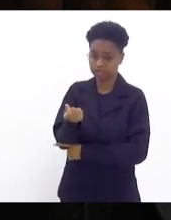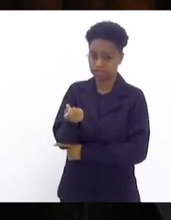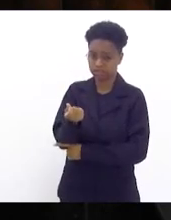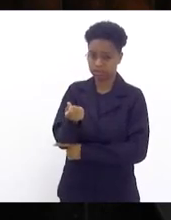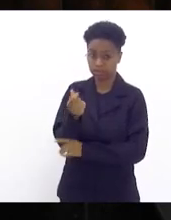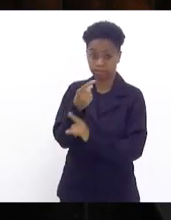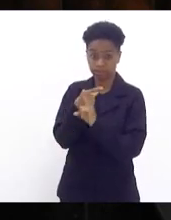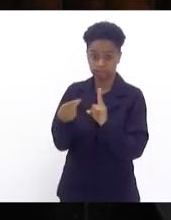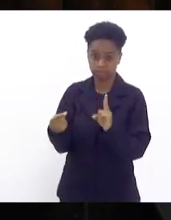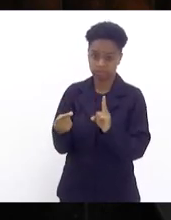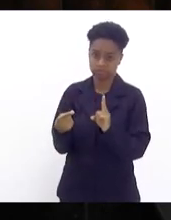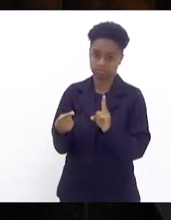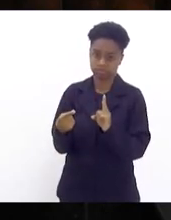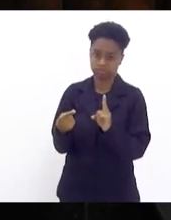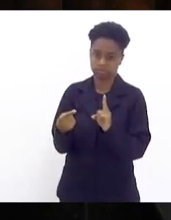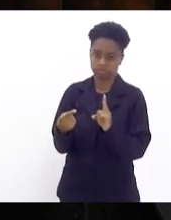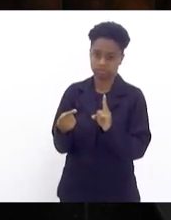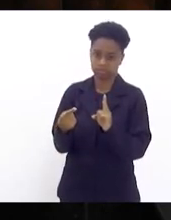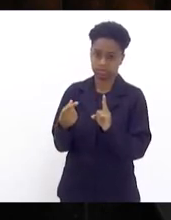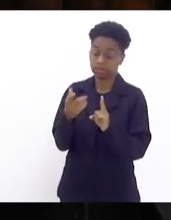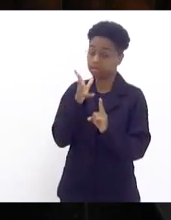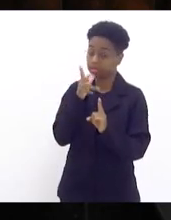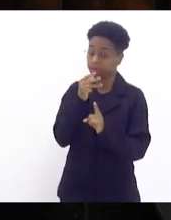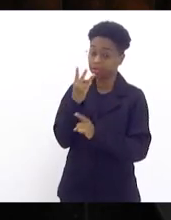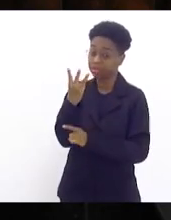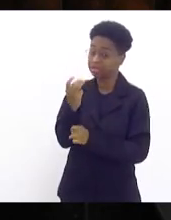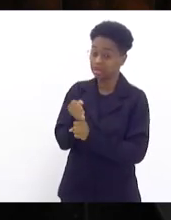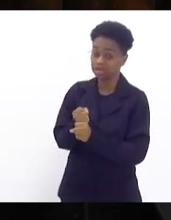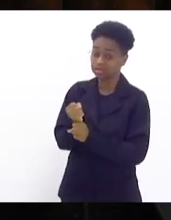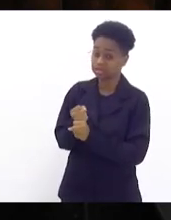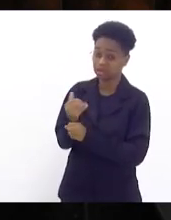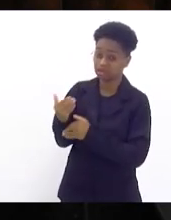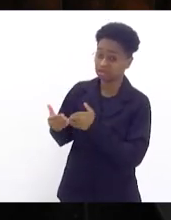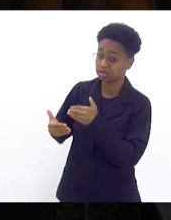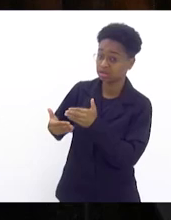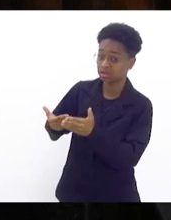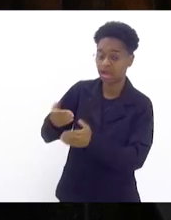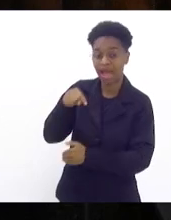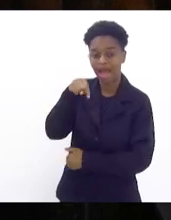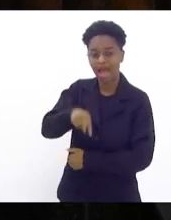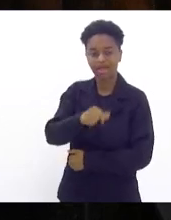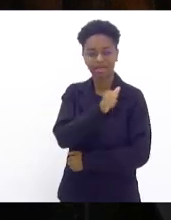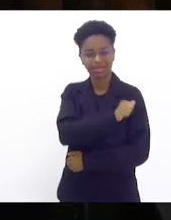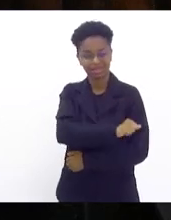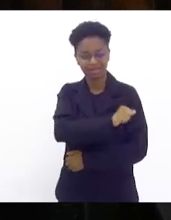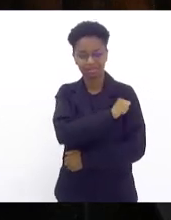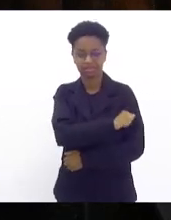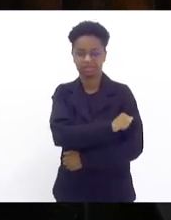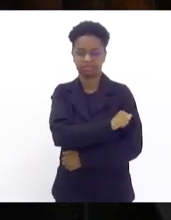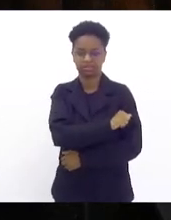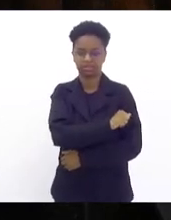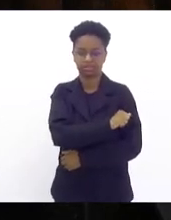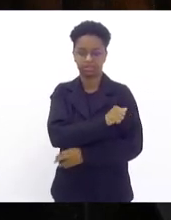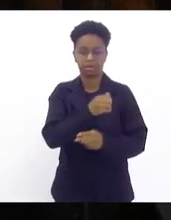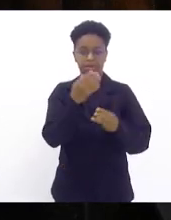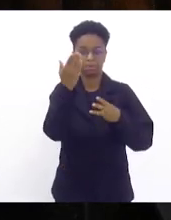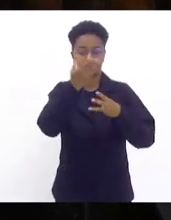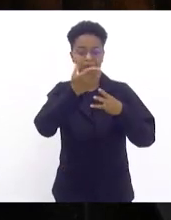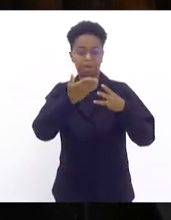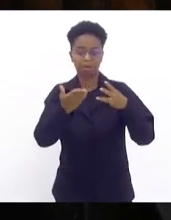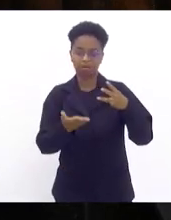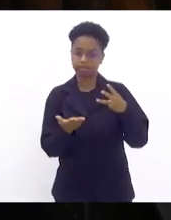metade em três anos e para o Rio de Janeiro em três parcelas